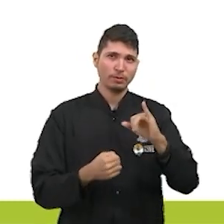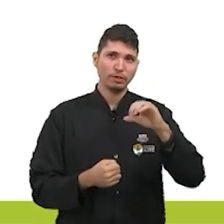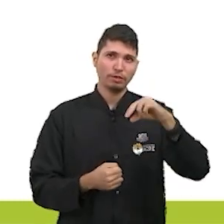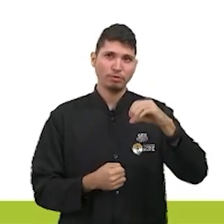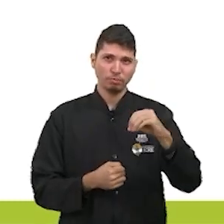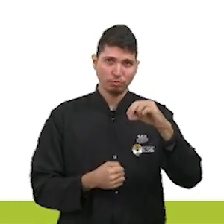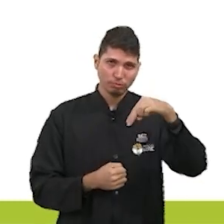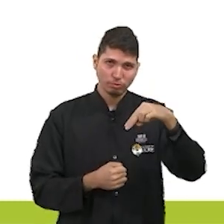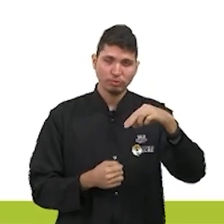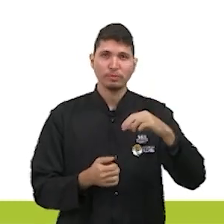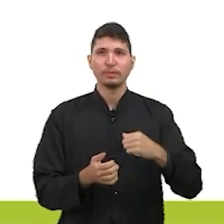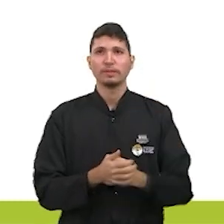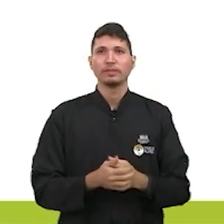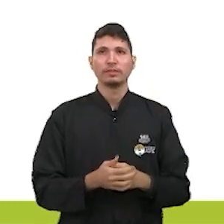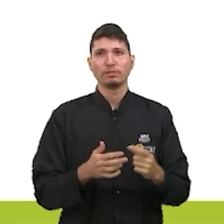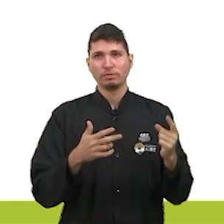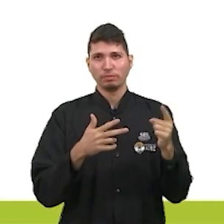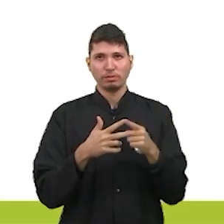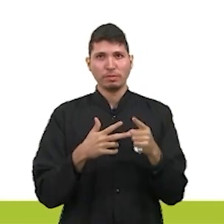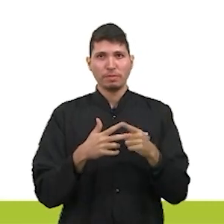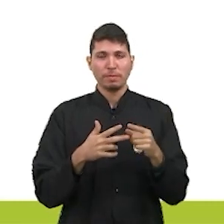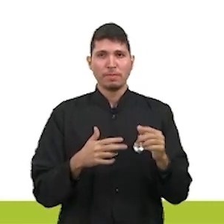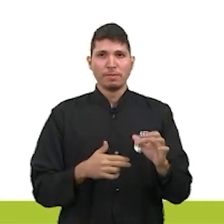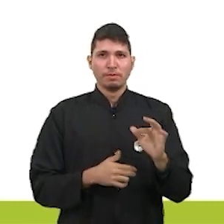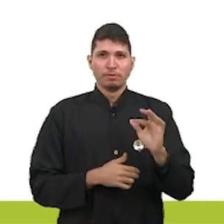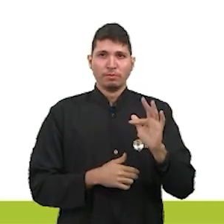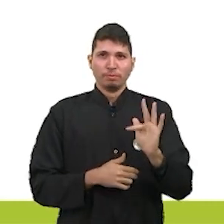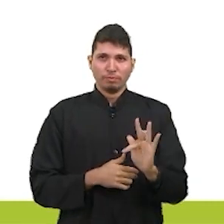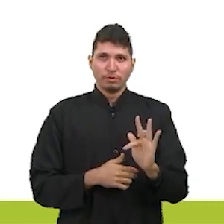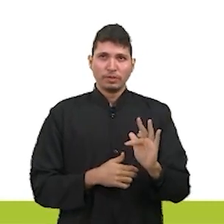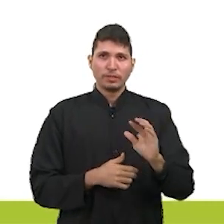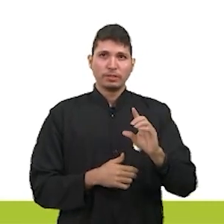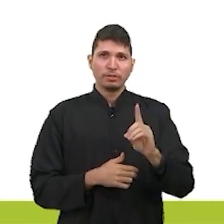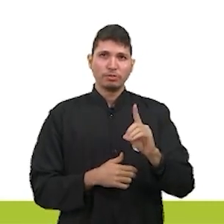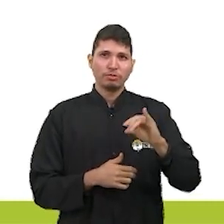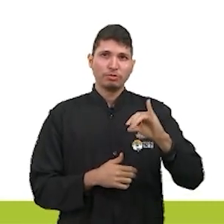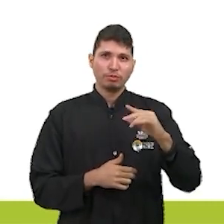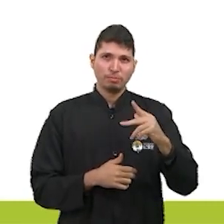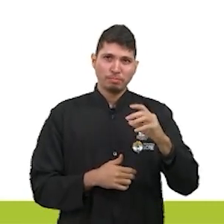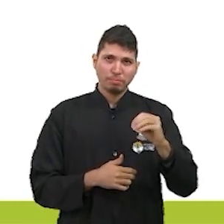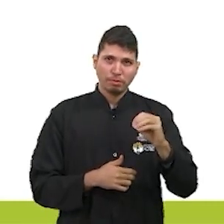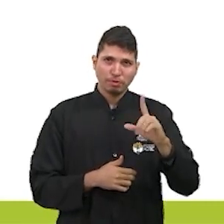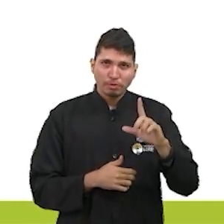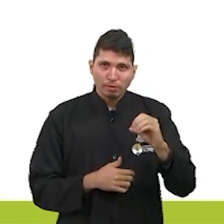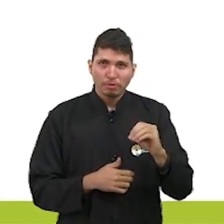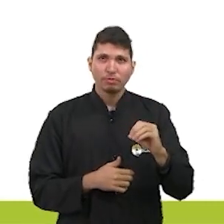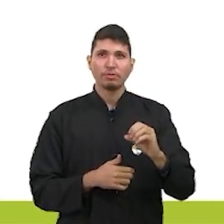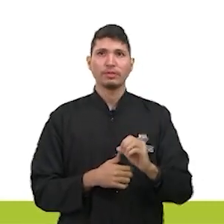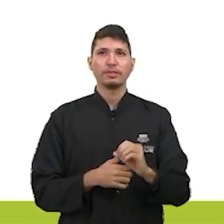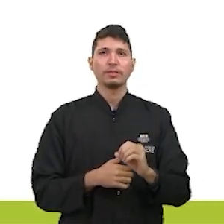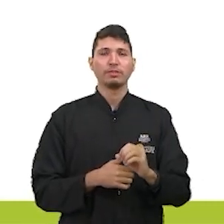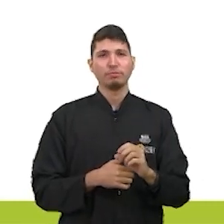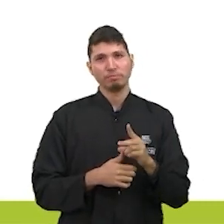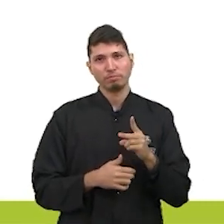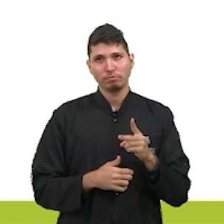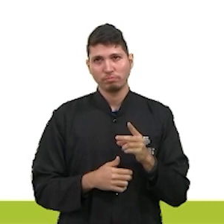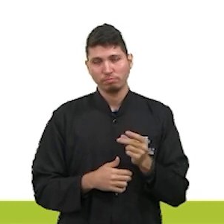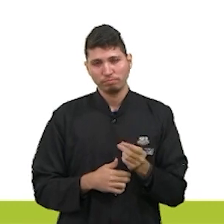primeiro. Em segundo lugar, forças de polo, que também pode ser chamado de forças, né, de polo